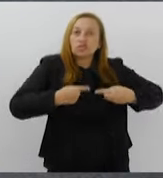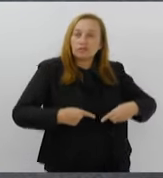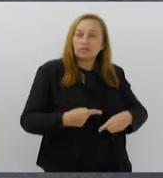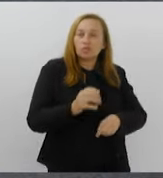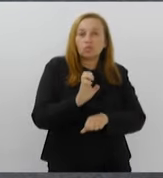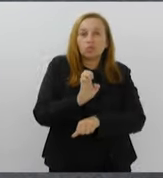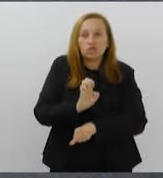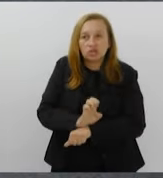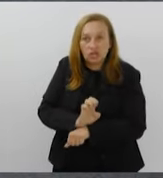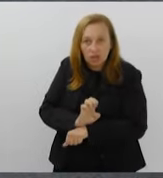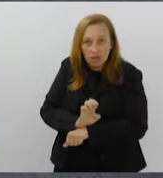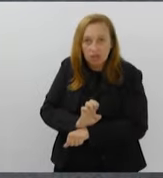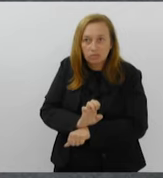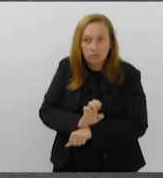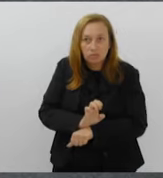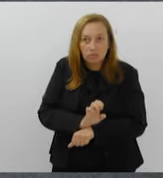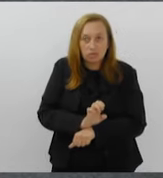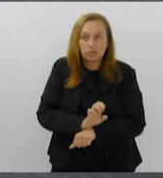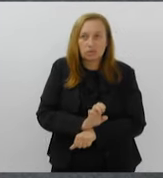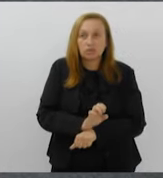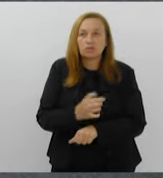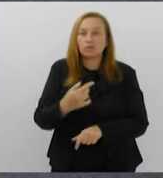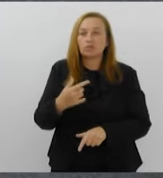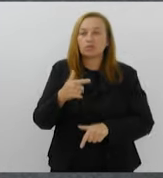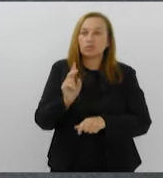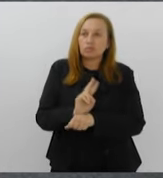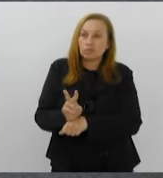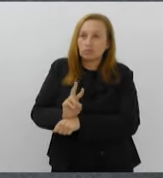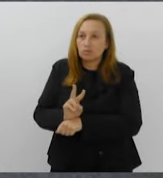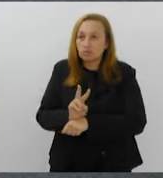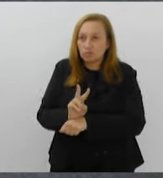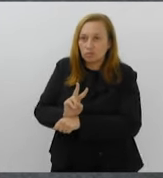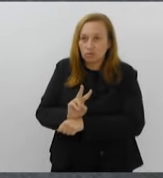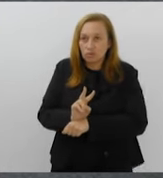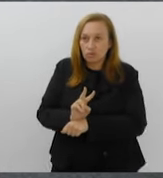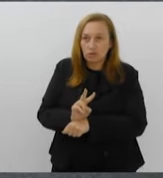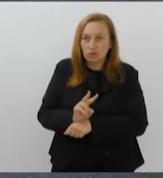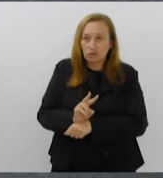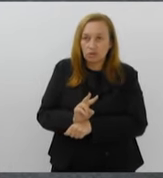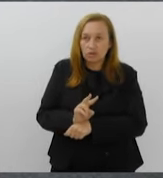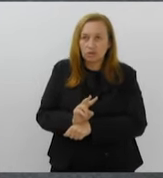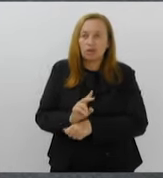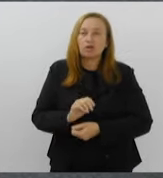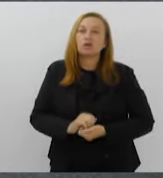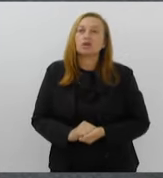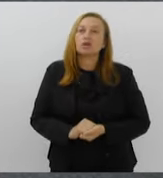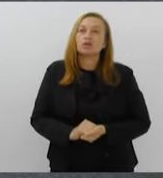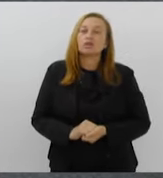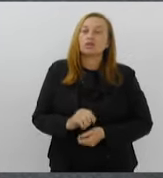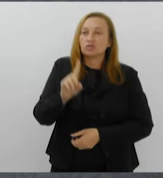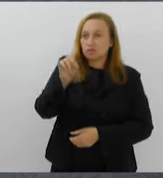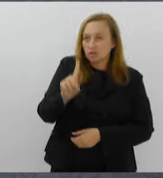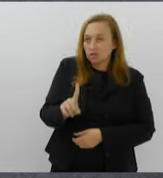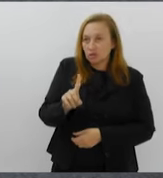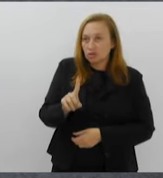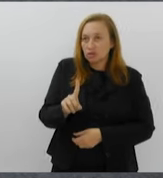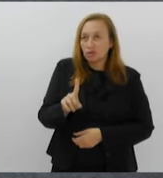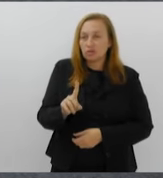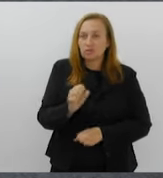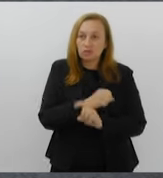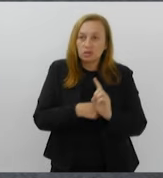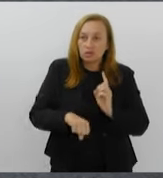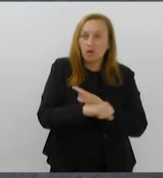Estado combalido no seu exercício fiscal tem para garantir a política de direitos sociais. E eu queria